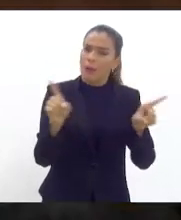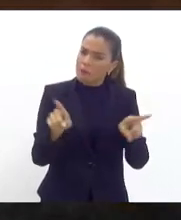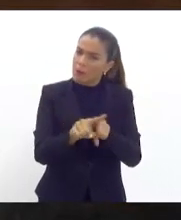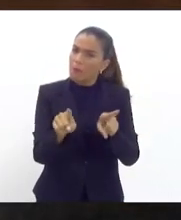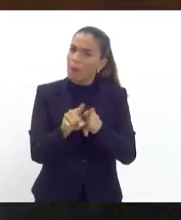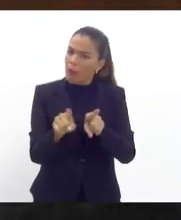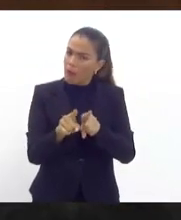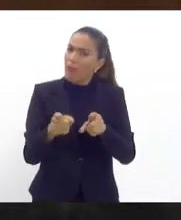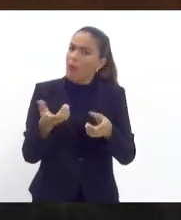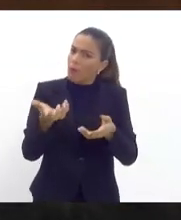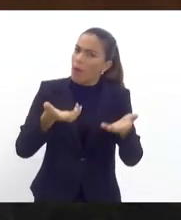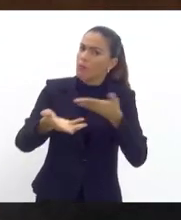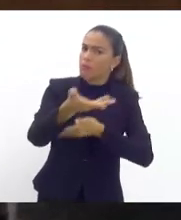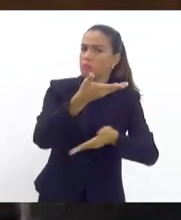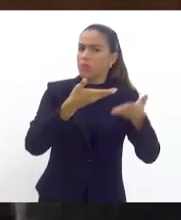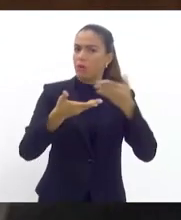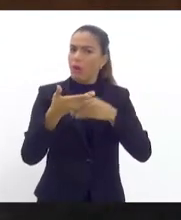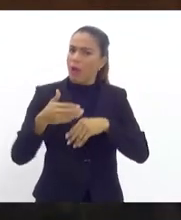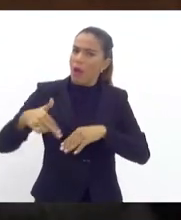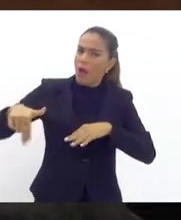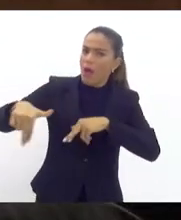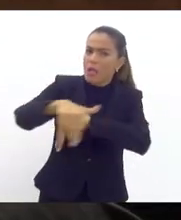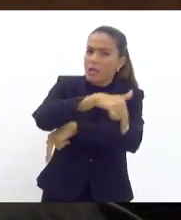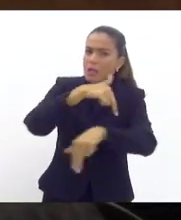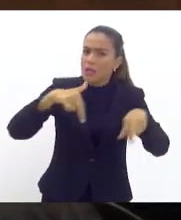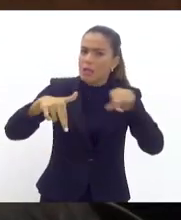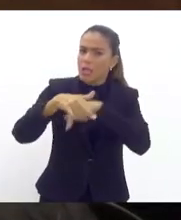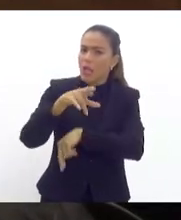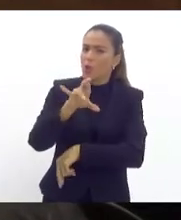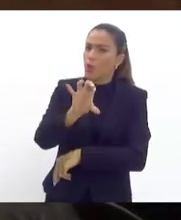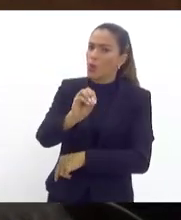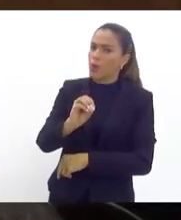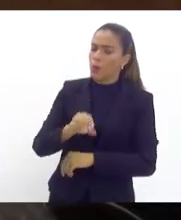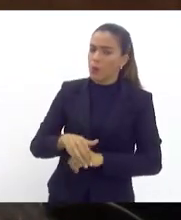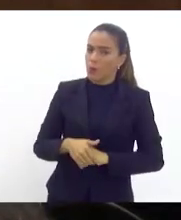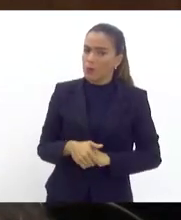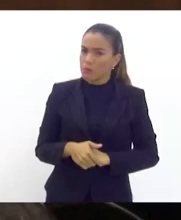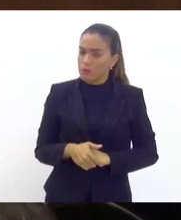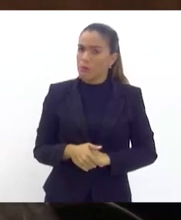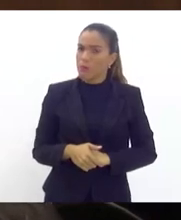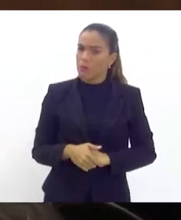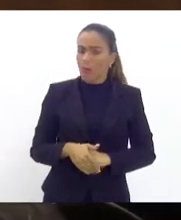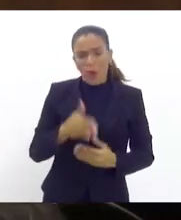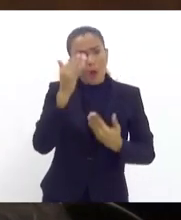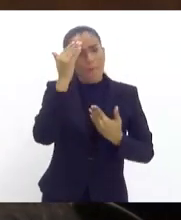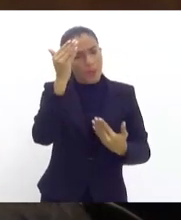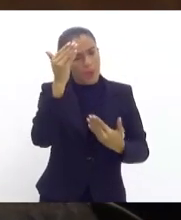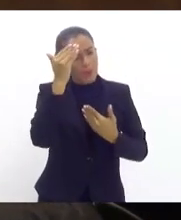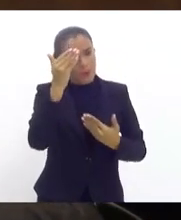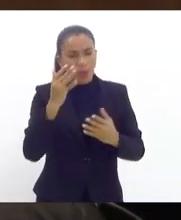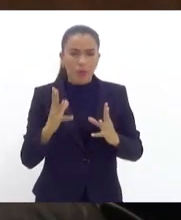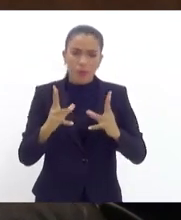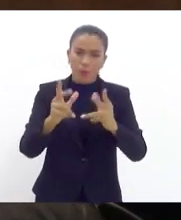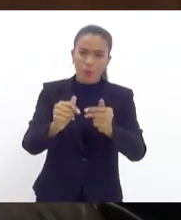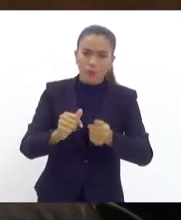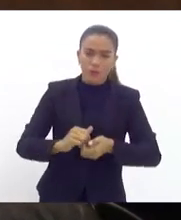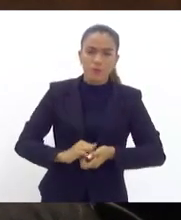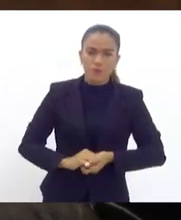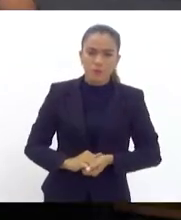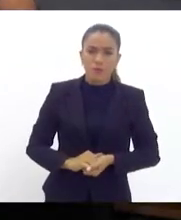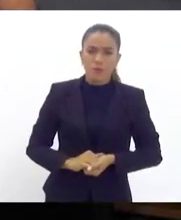andar no meu Rio de Janeiro perfeito Muito obrigado muito obrigado a todos